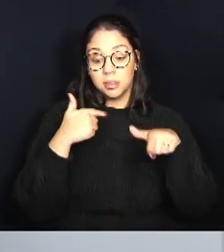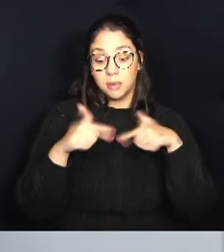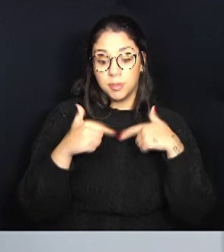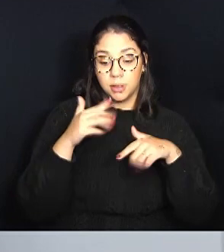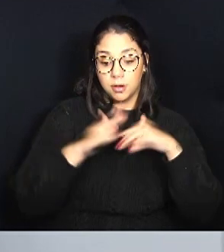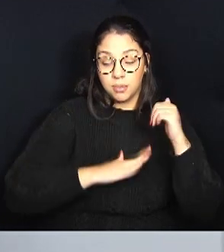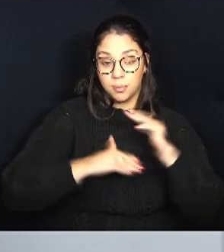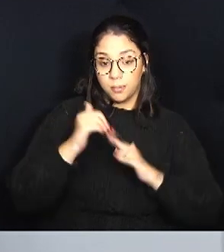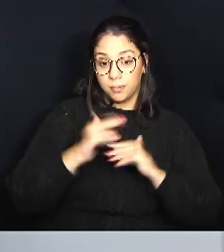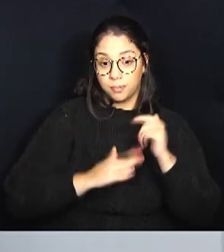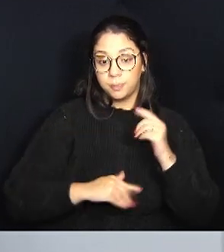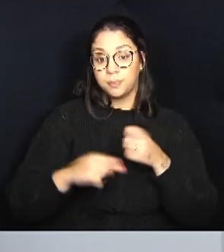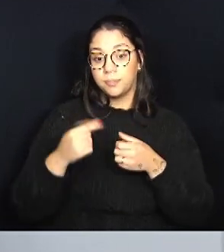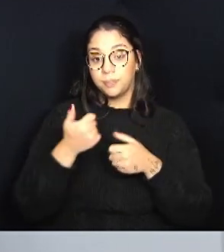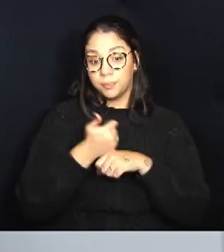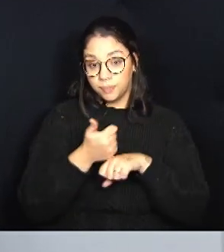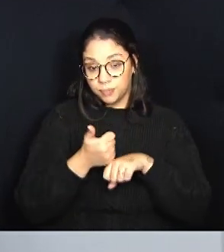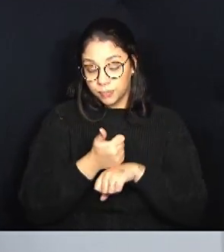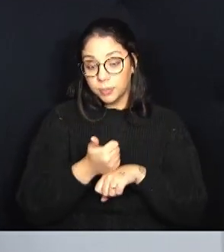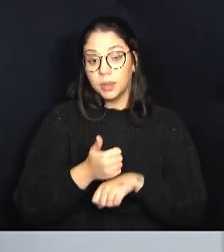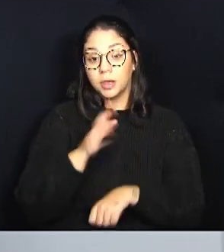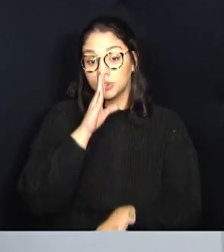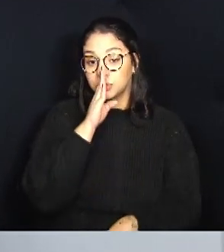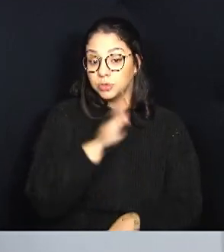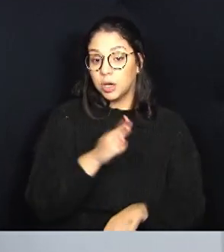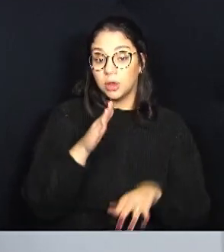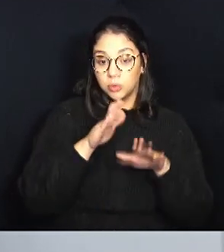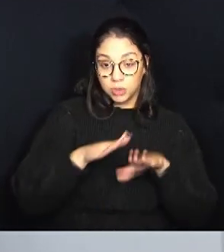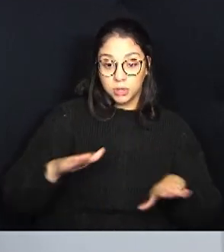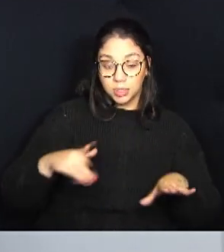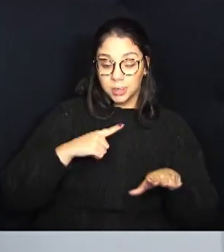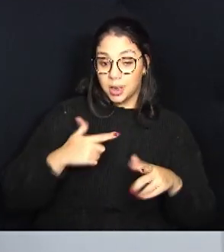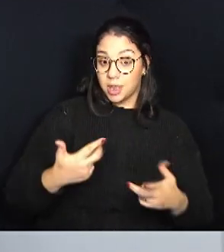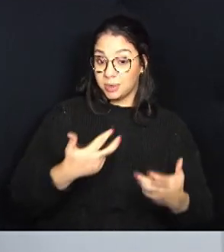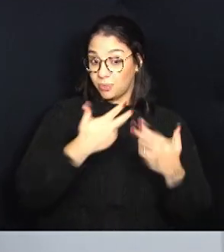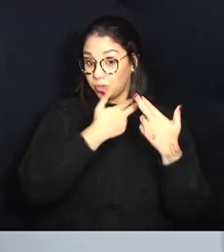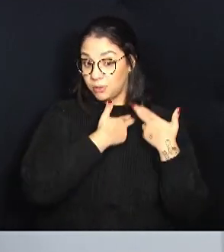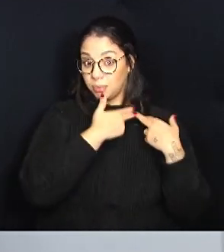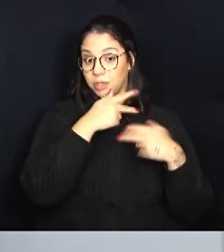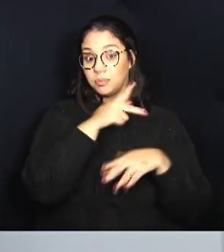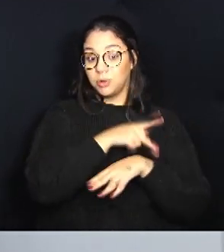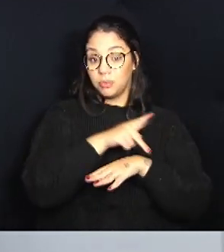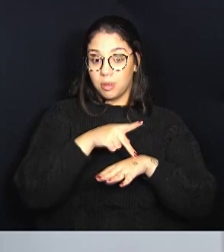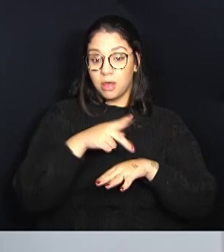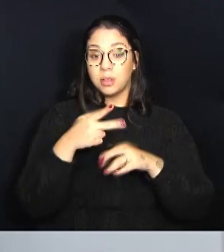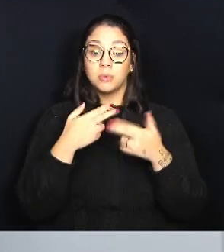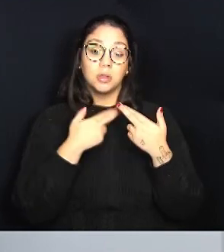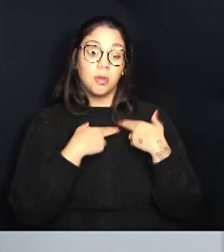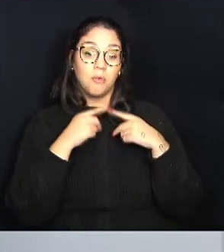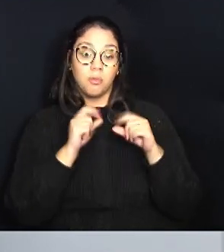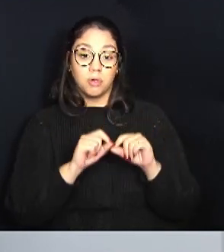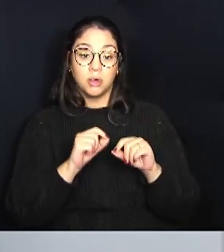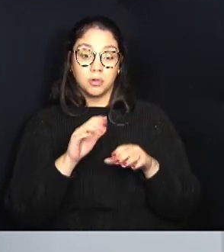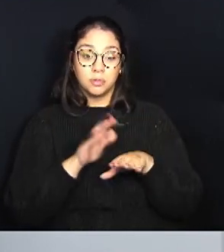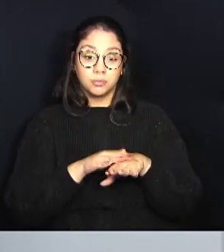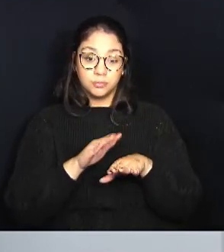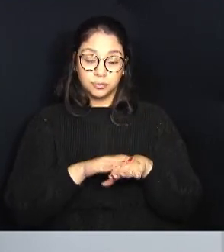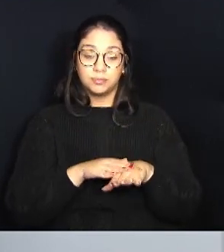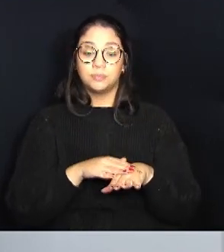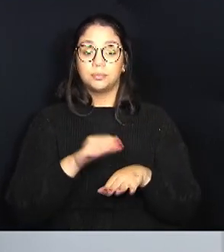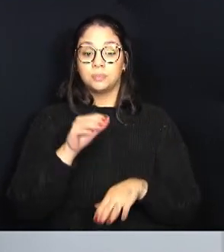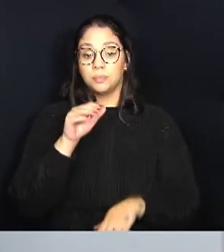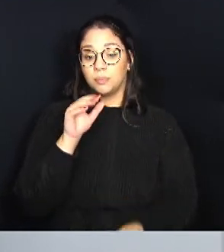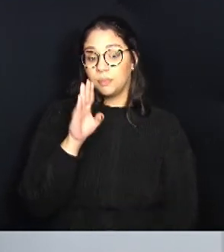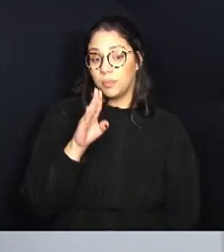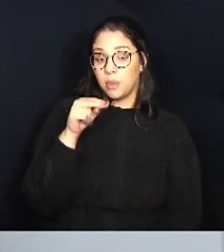atividade docente, atuam diretamente com as crianças, têm toda a responsabilidade pedagógica, são responsáveis pela aplicação da BNCC